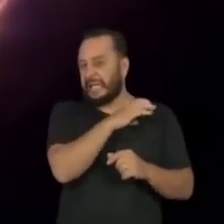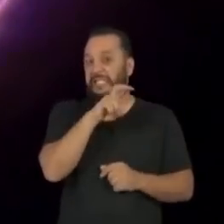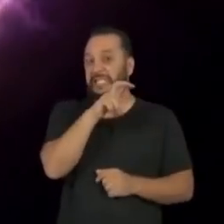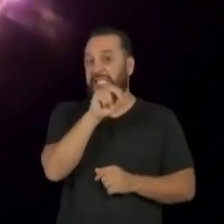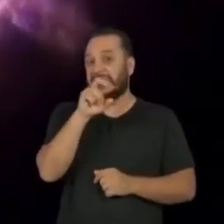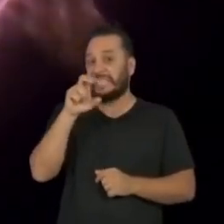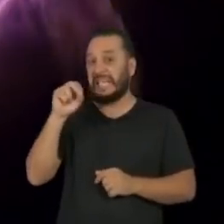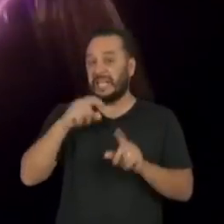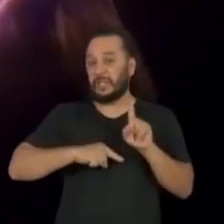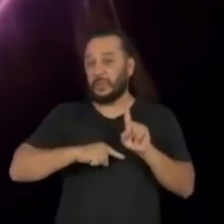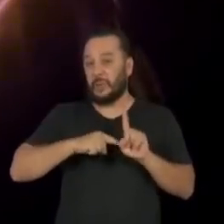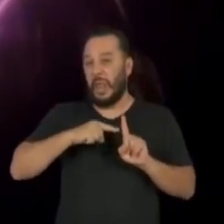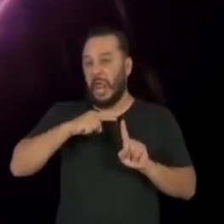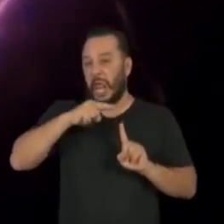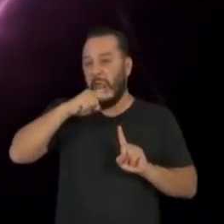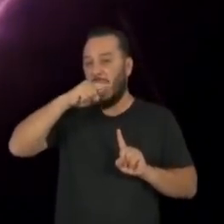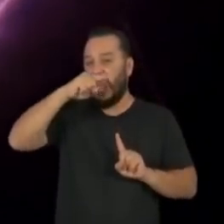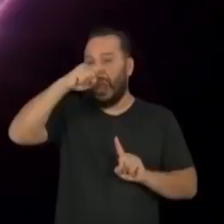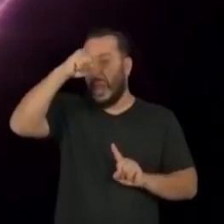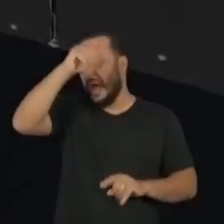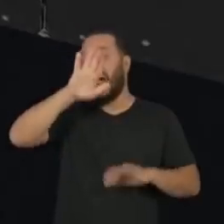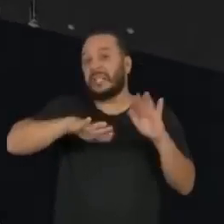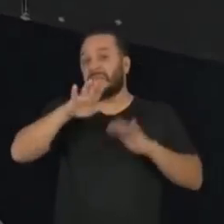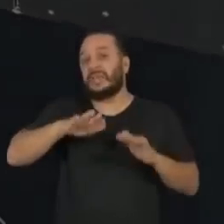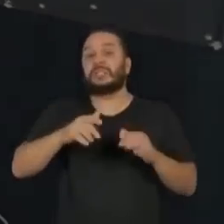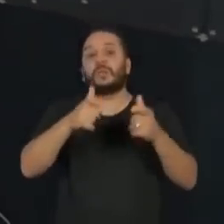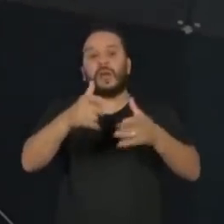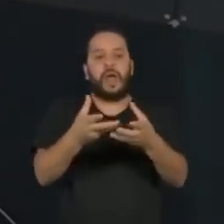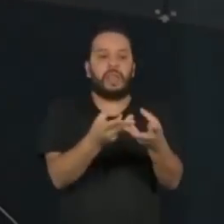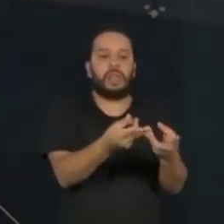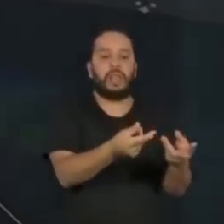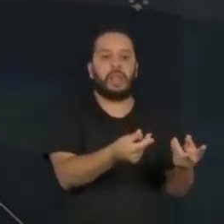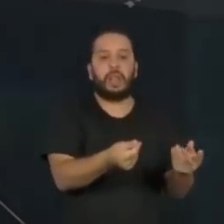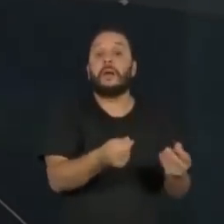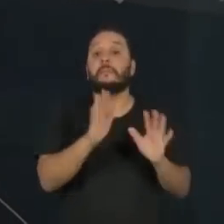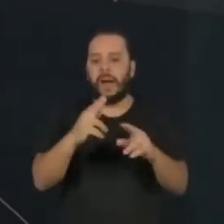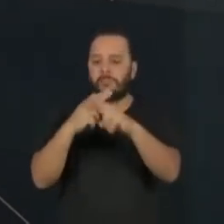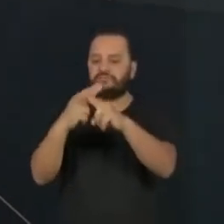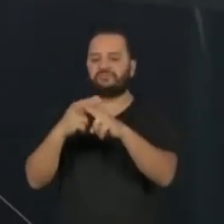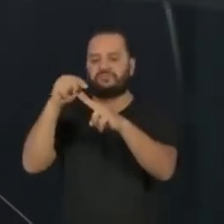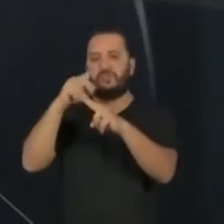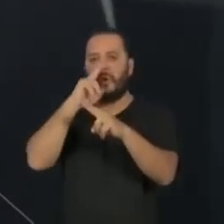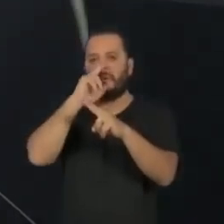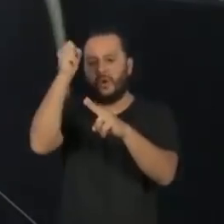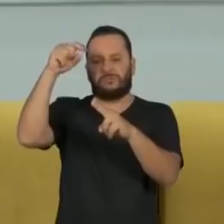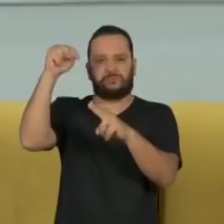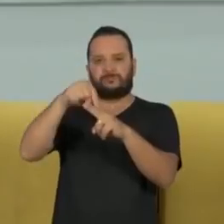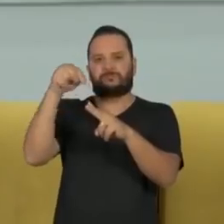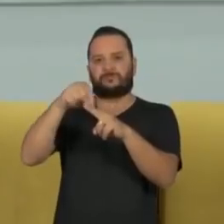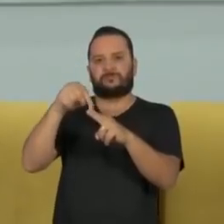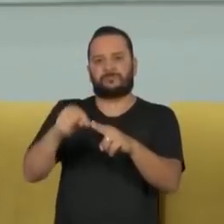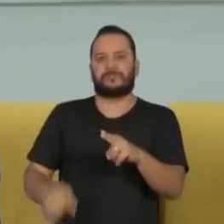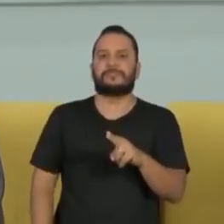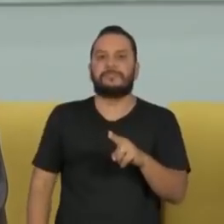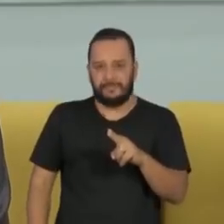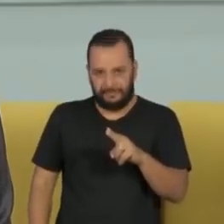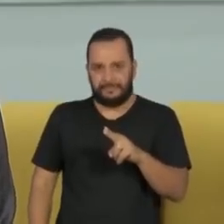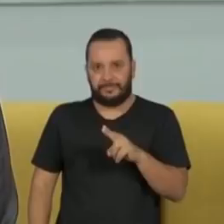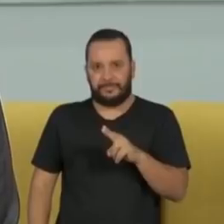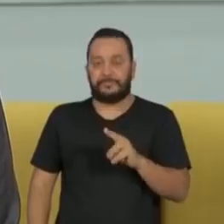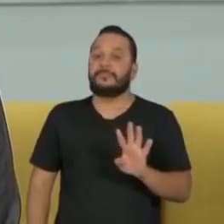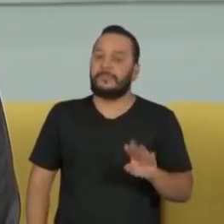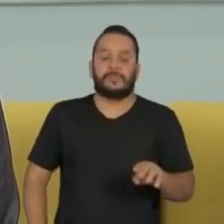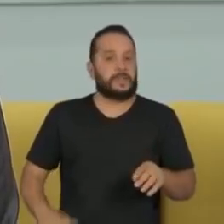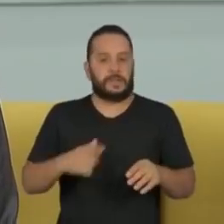graus, suficientes para derreter chumbo, mas um escudo térmico vai protegê-los. O maior iceberg